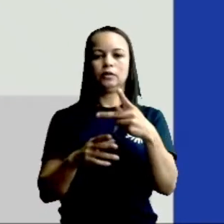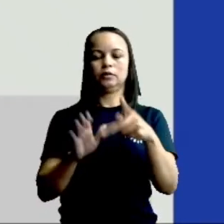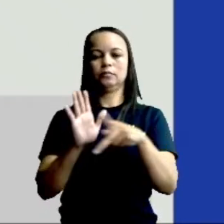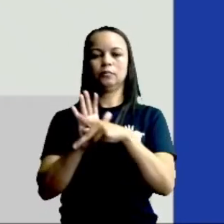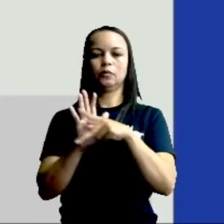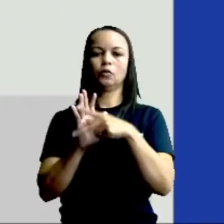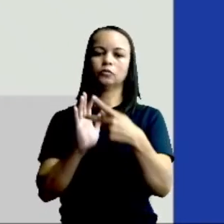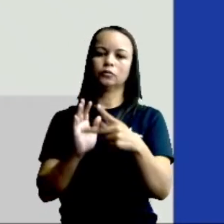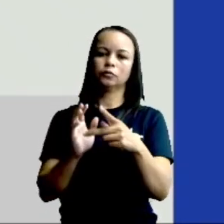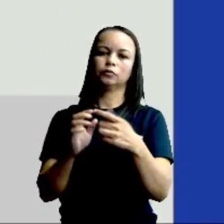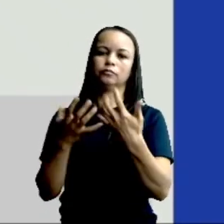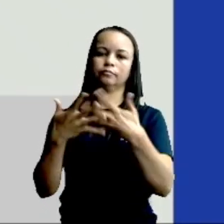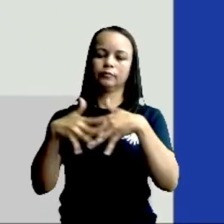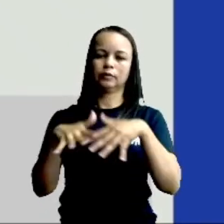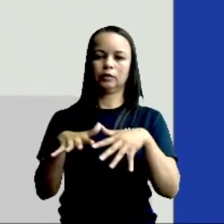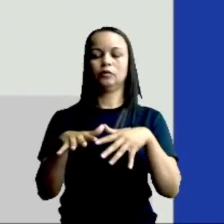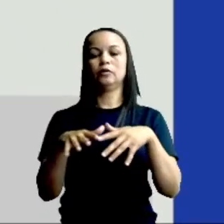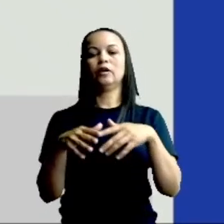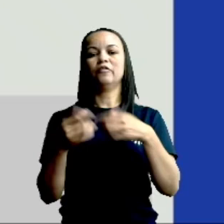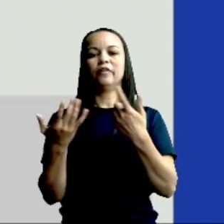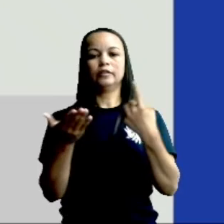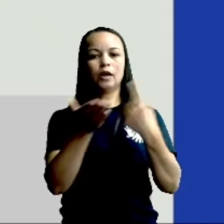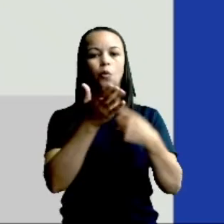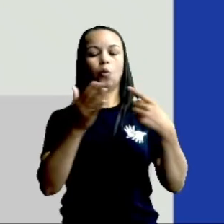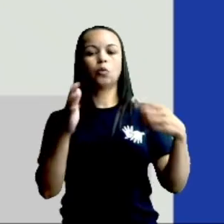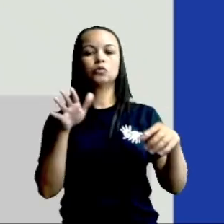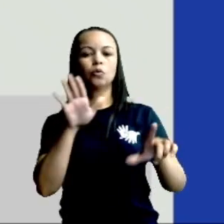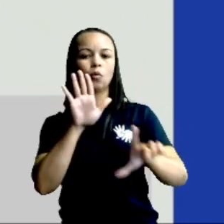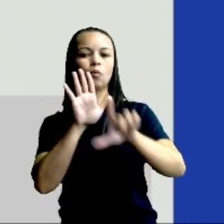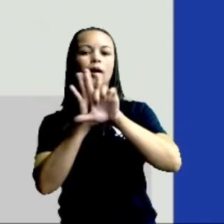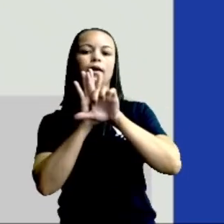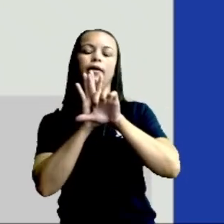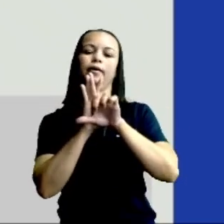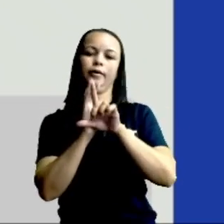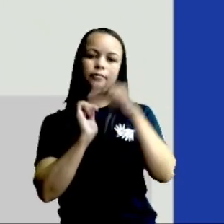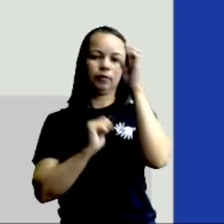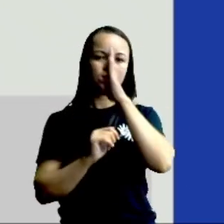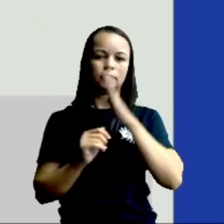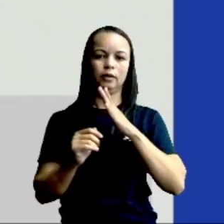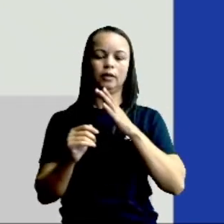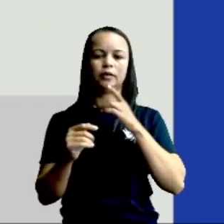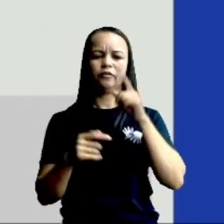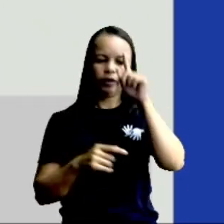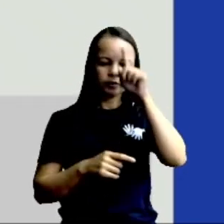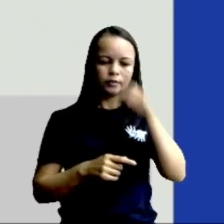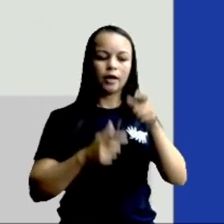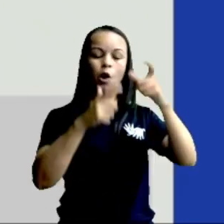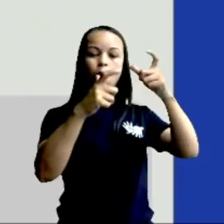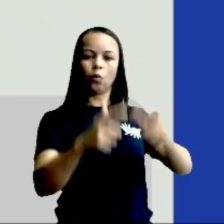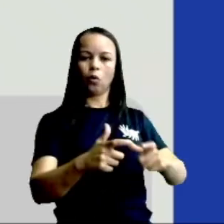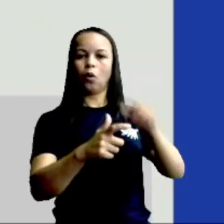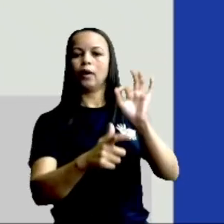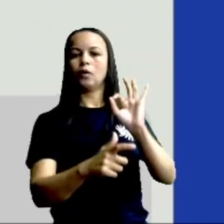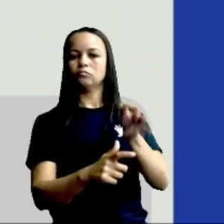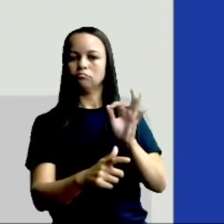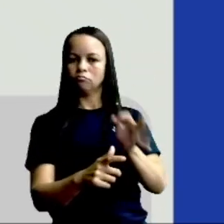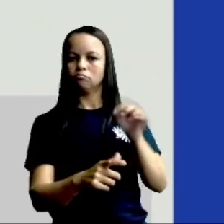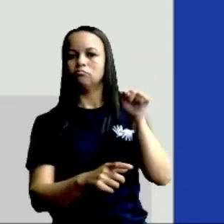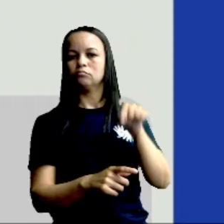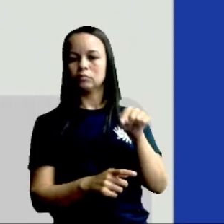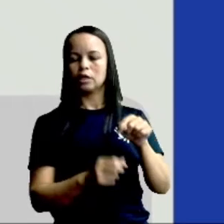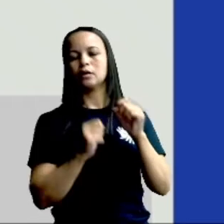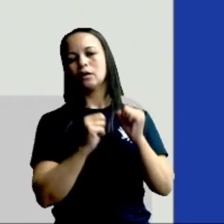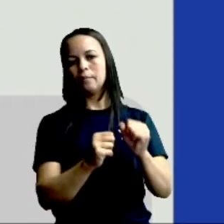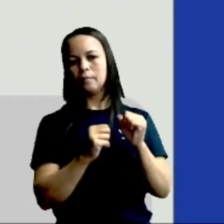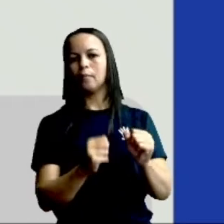com a regulamentação, de acordo com a lei brasileira ali, que vai estar regendo a lei daquele lugar ali, que vai dizer qual aquele local que ela